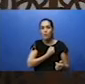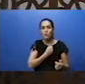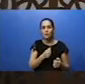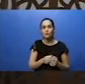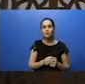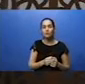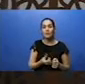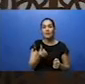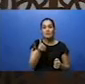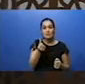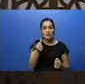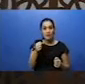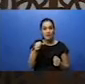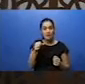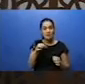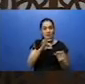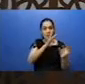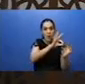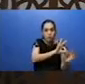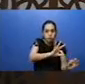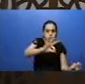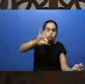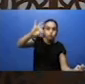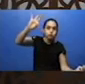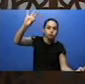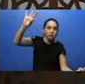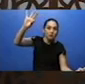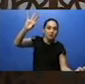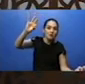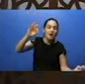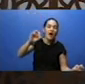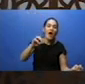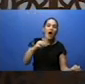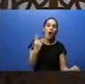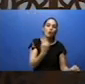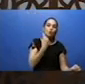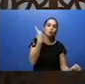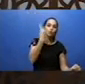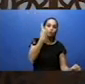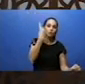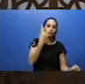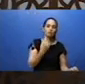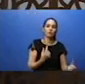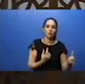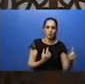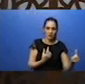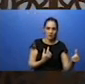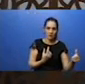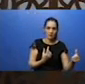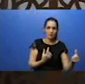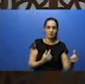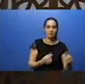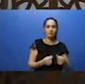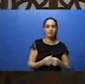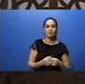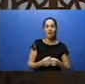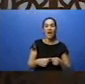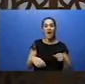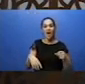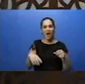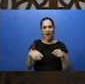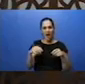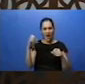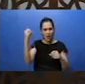de altura, que está o fio. Então 6 é aqui. A caixa de luz, que é